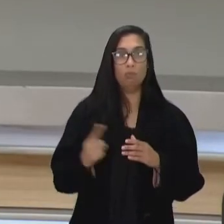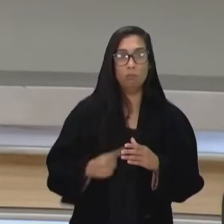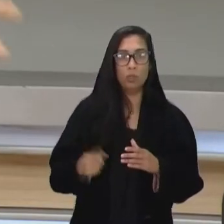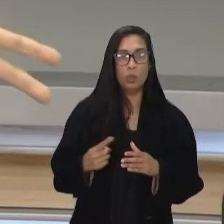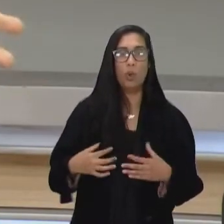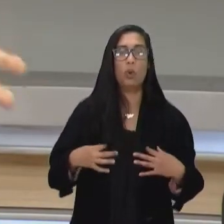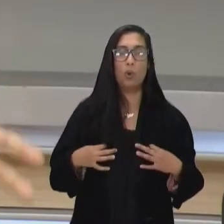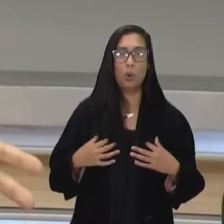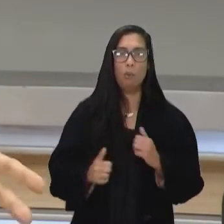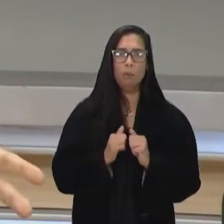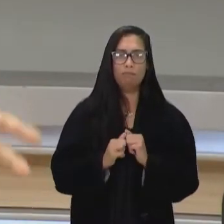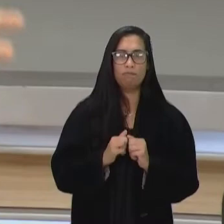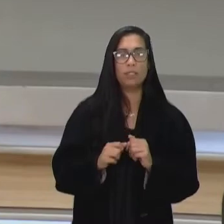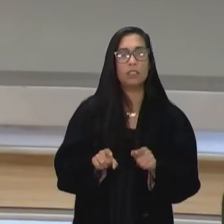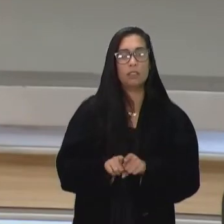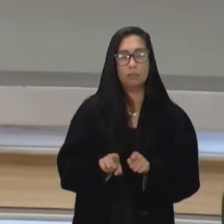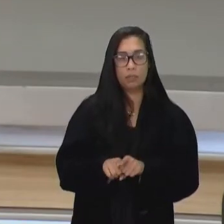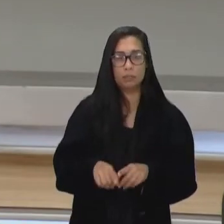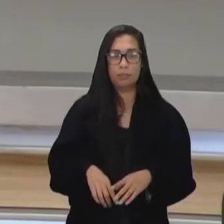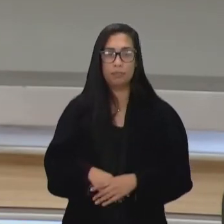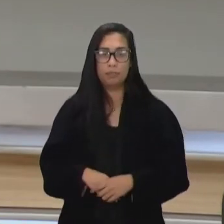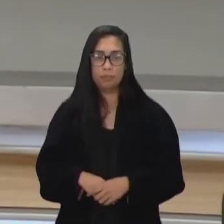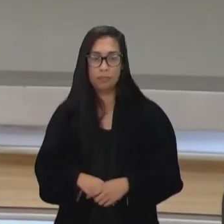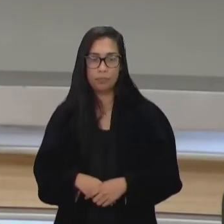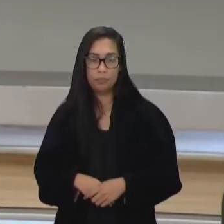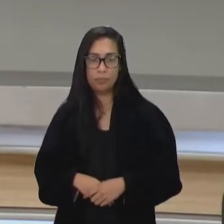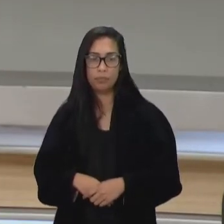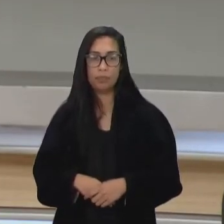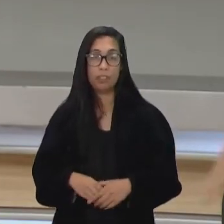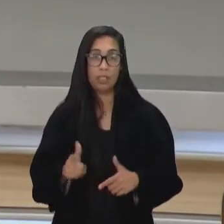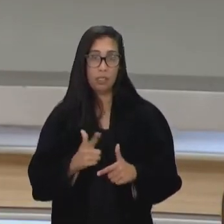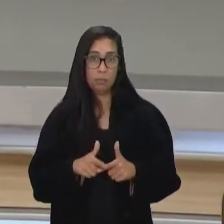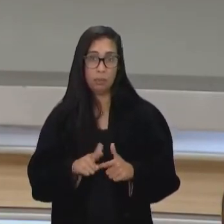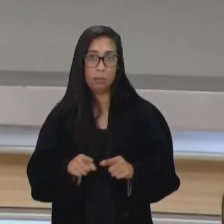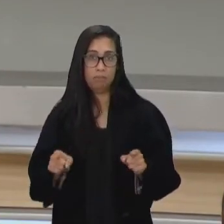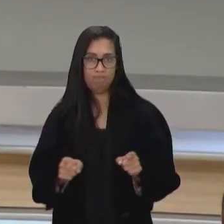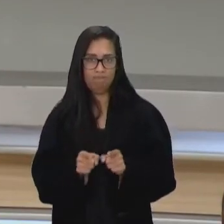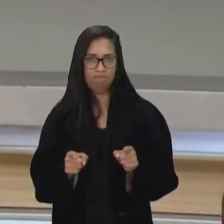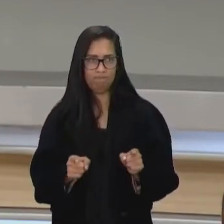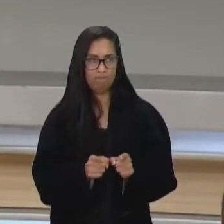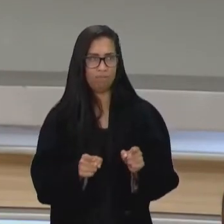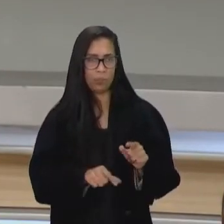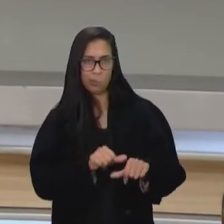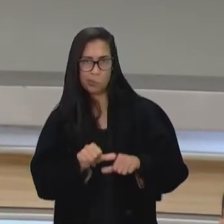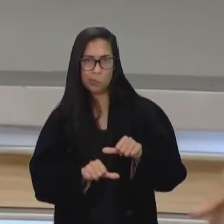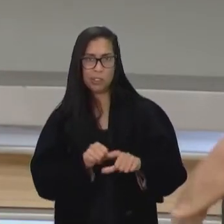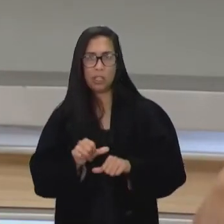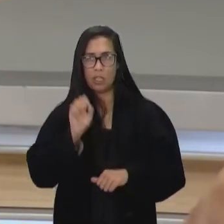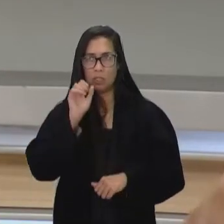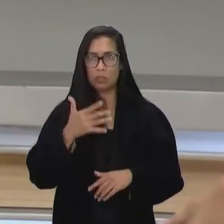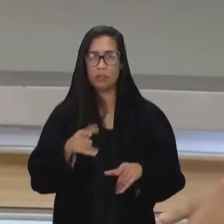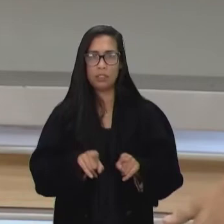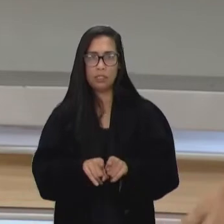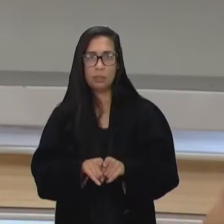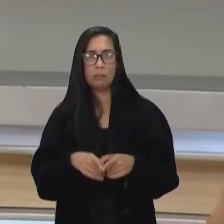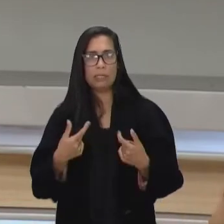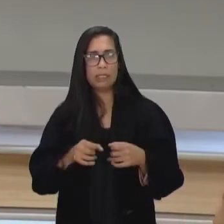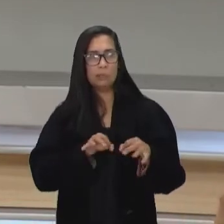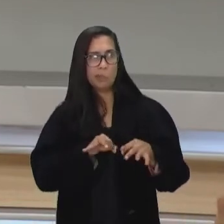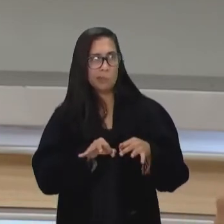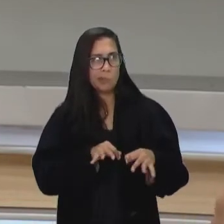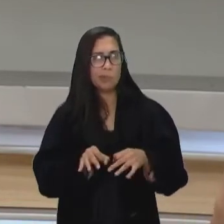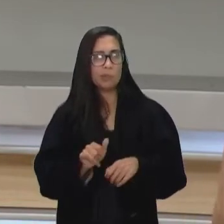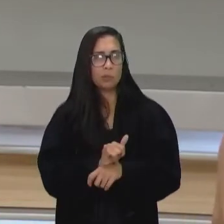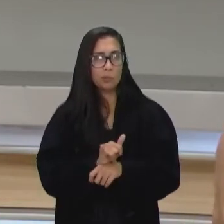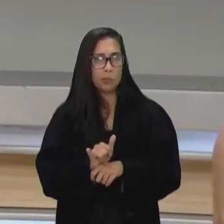pode ser coisas do cotidiano mesmo, e transformar em problemas pequenininhos, fica mais fácil, né? Da gente resolver, peraí, eu preciso arrumar o quarto,